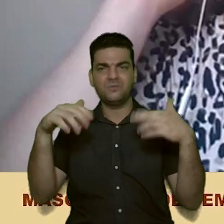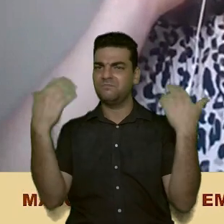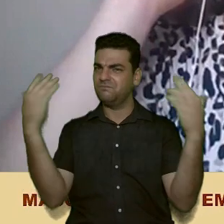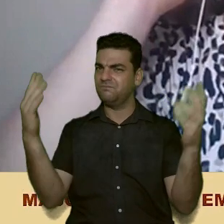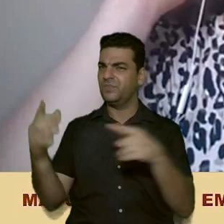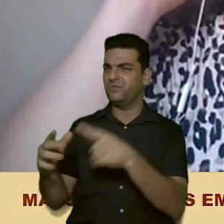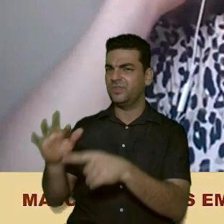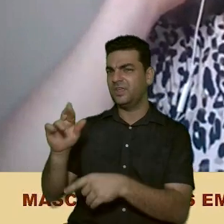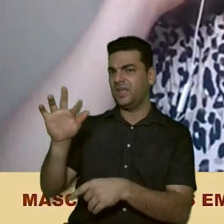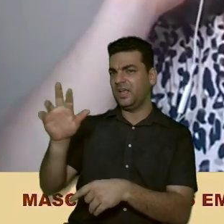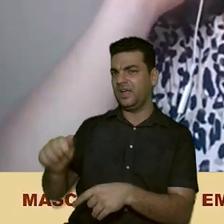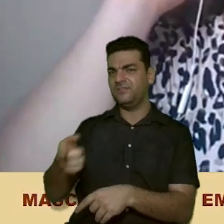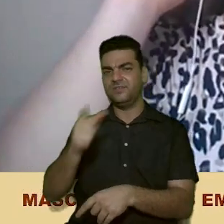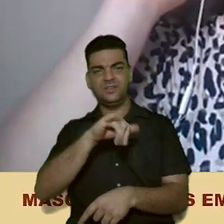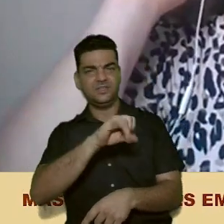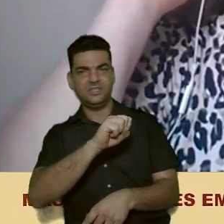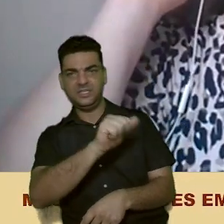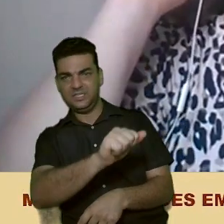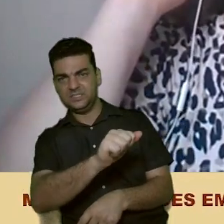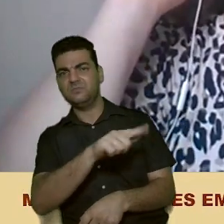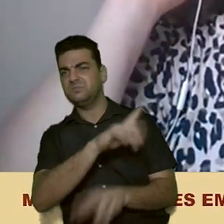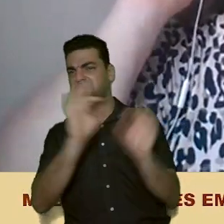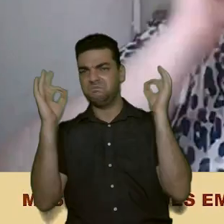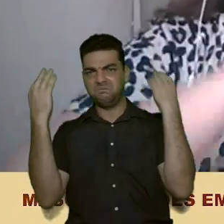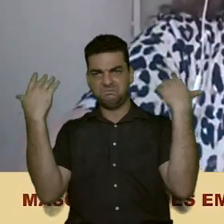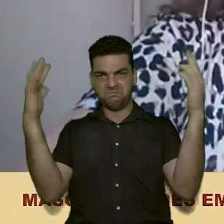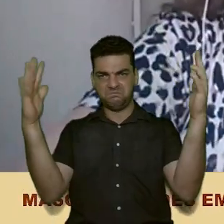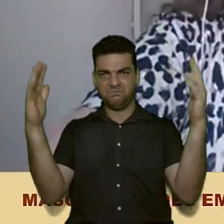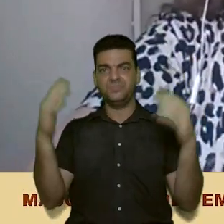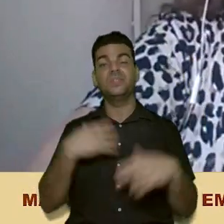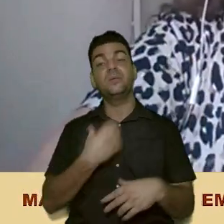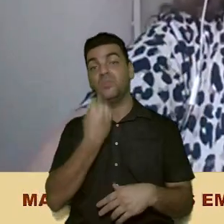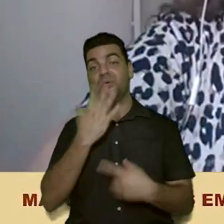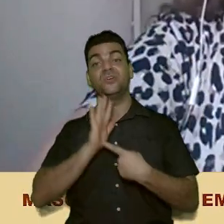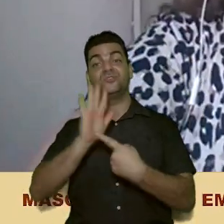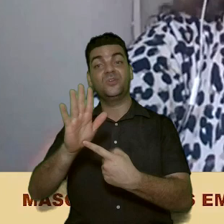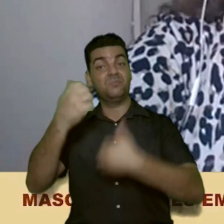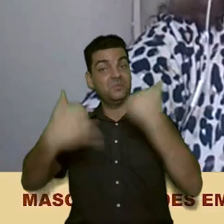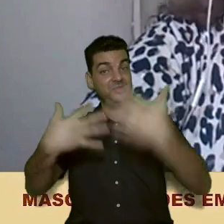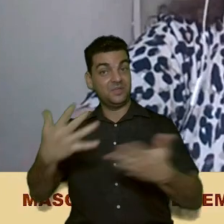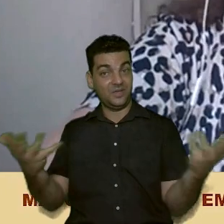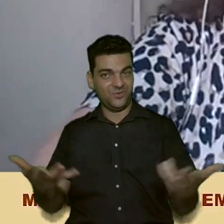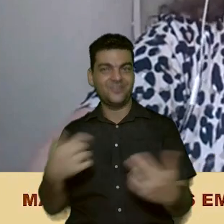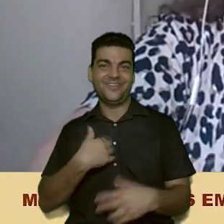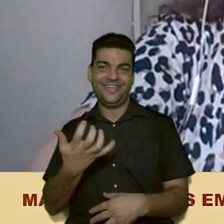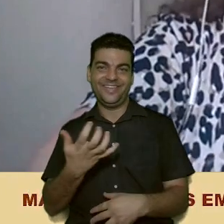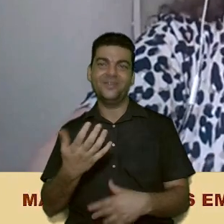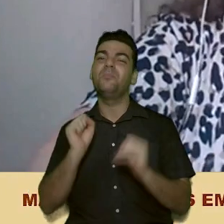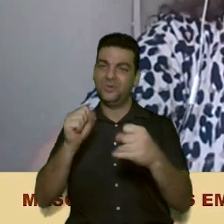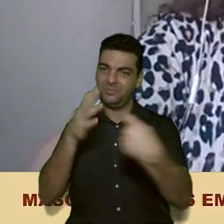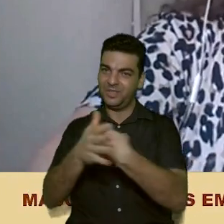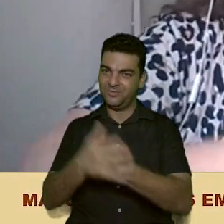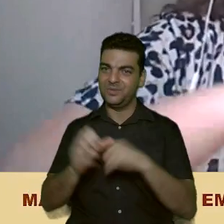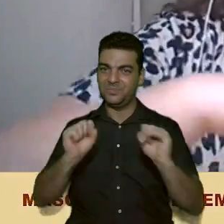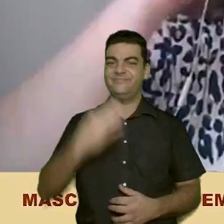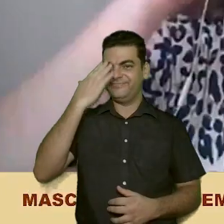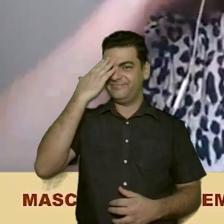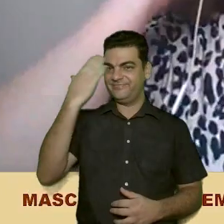Rafa, parabéns, Isa, a todos que estão aqui. Espero ter contribuído aí com a minha fala. Vamos às perguntas.